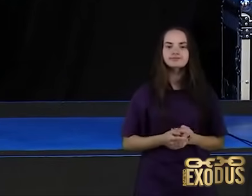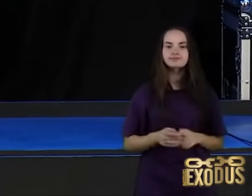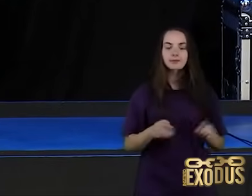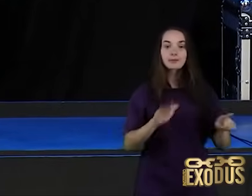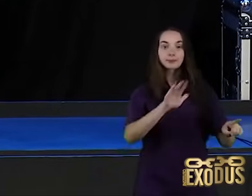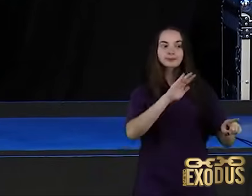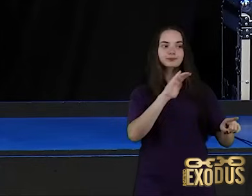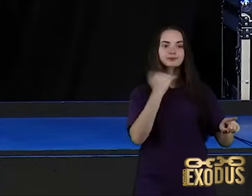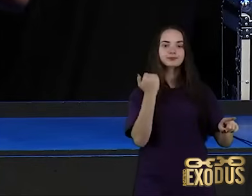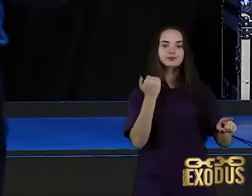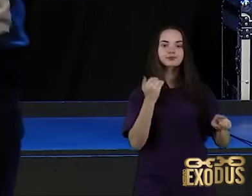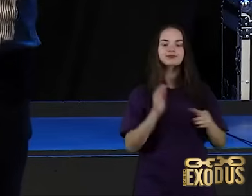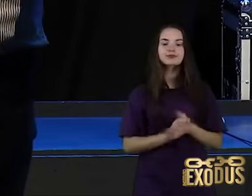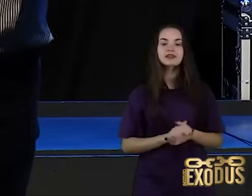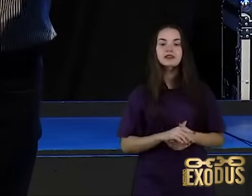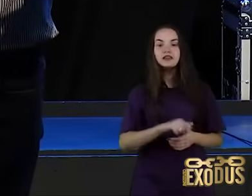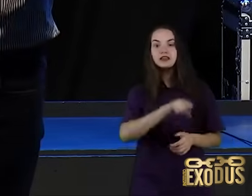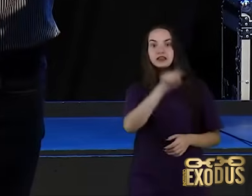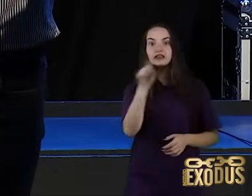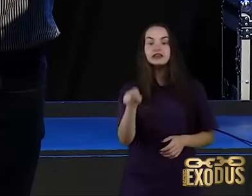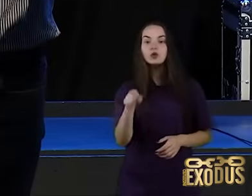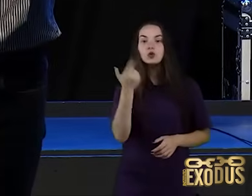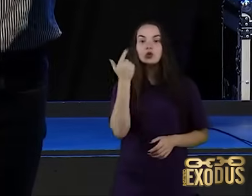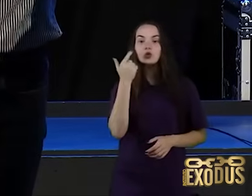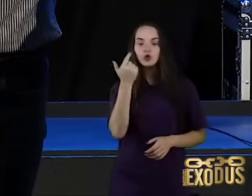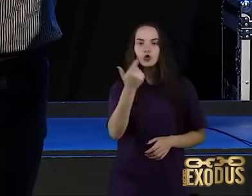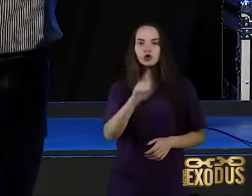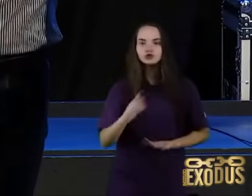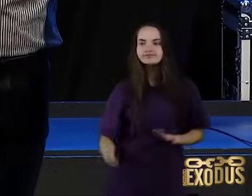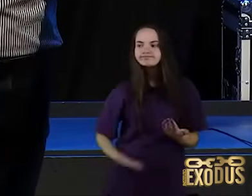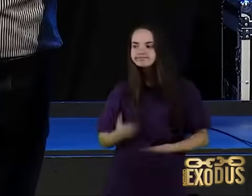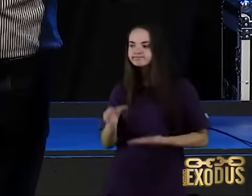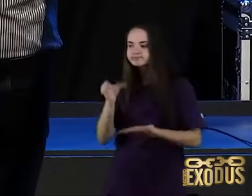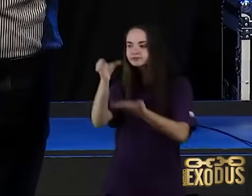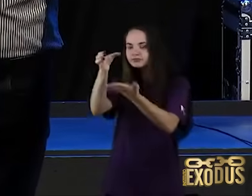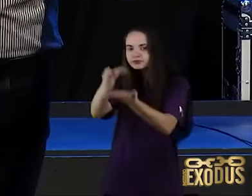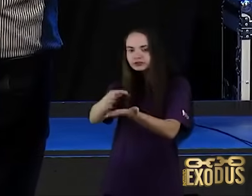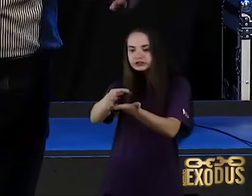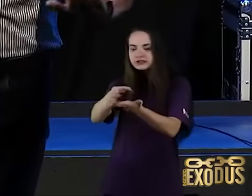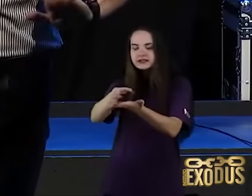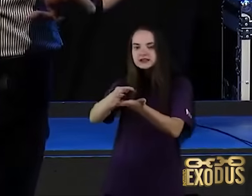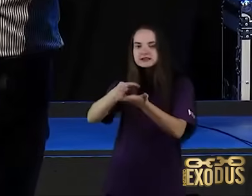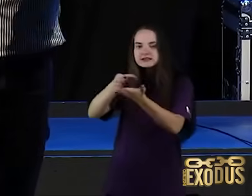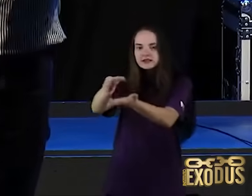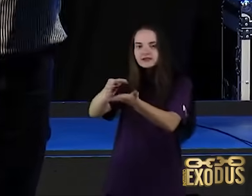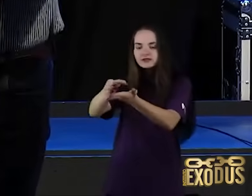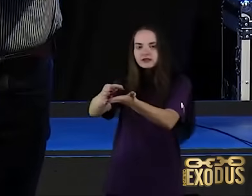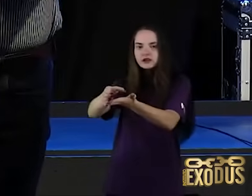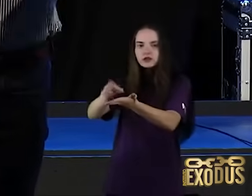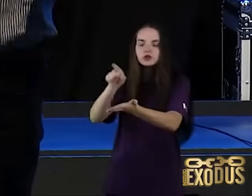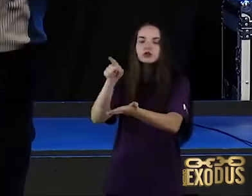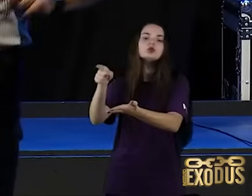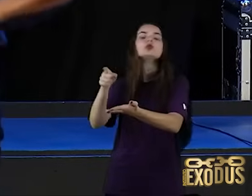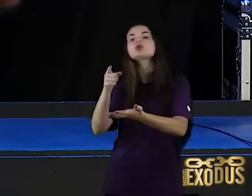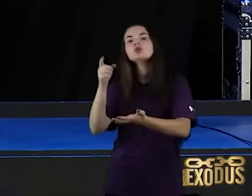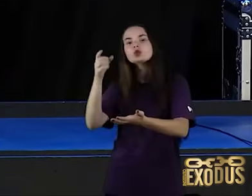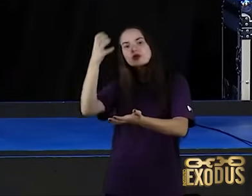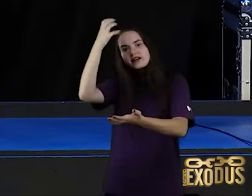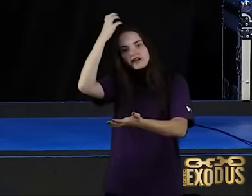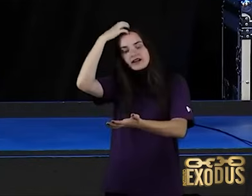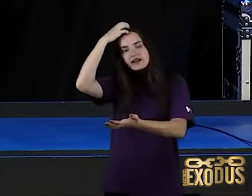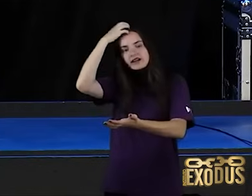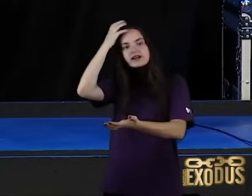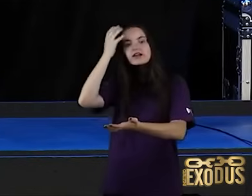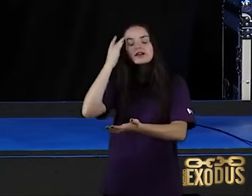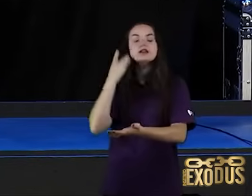morrer e você que sonhou a que tava colocando caixo de uva no no cálice do do faraó você vai viver lembra-te de mim